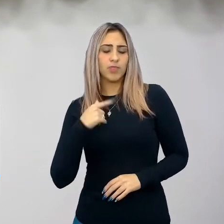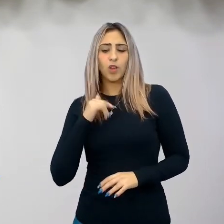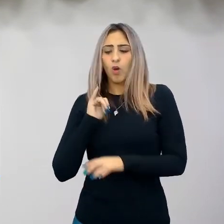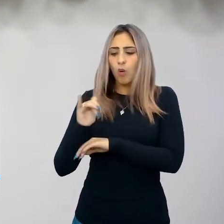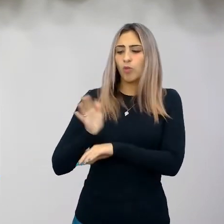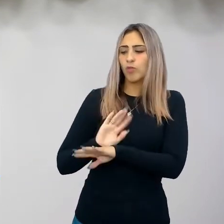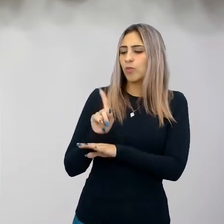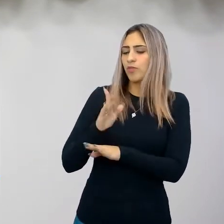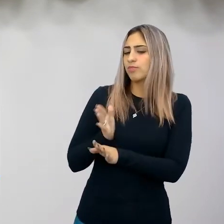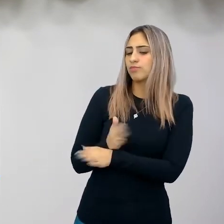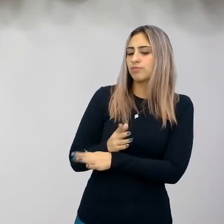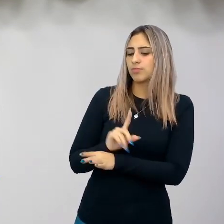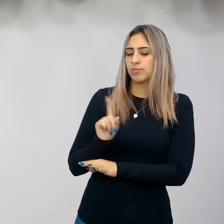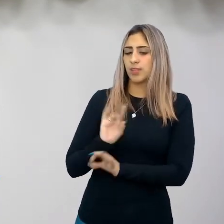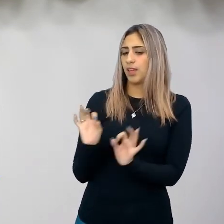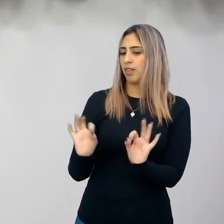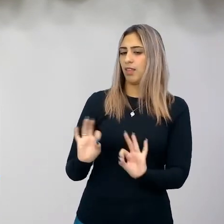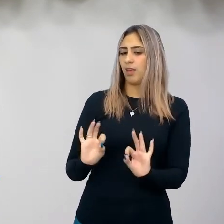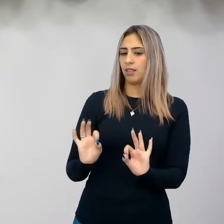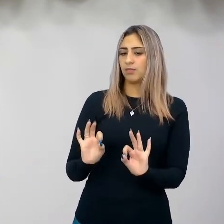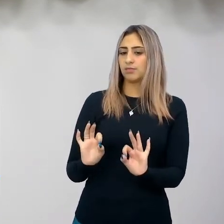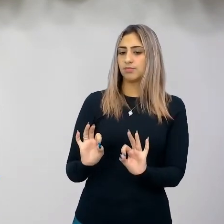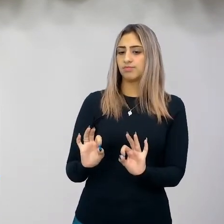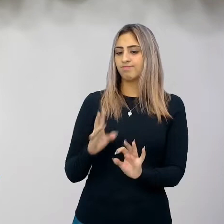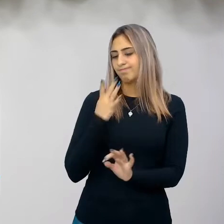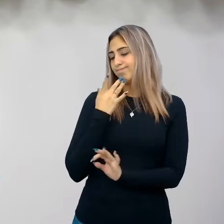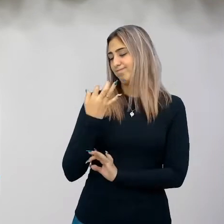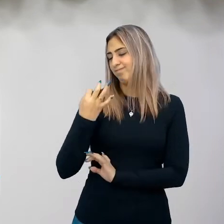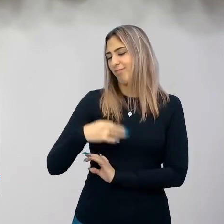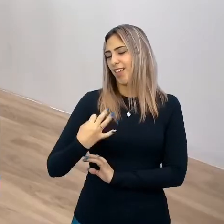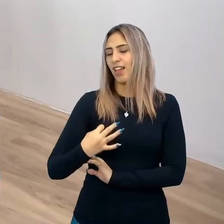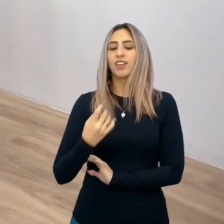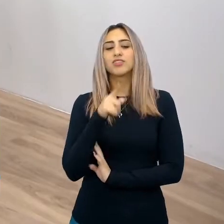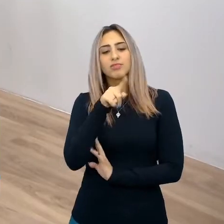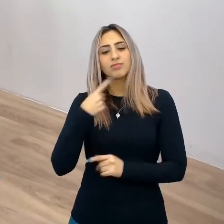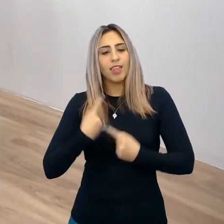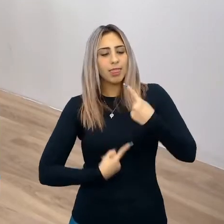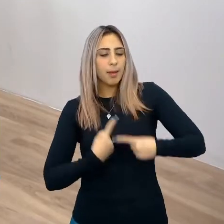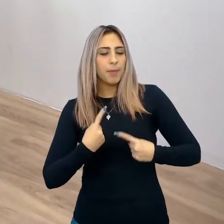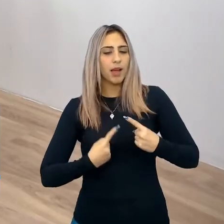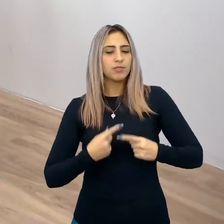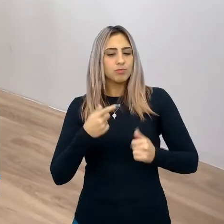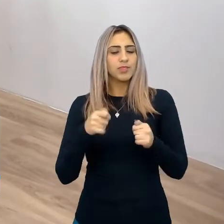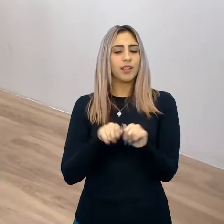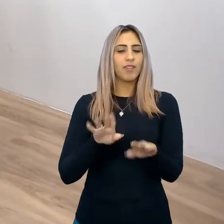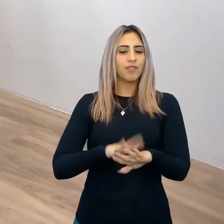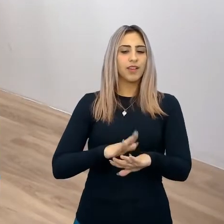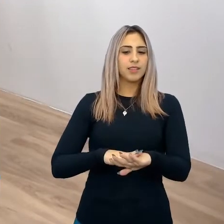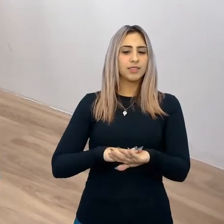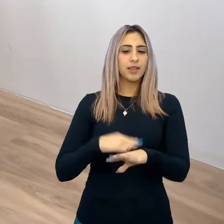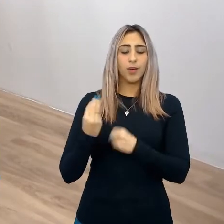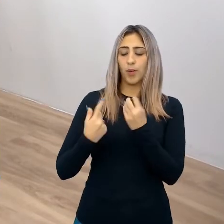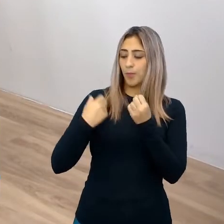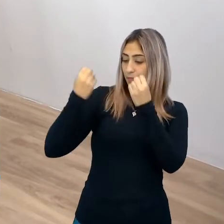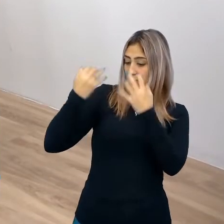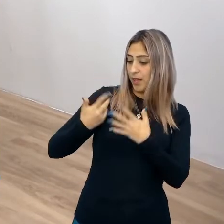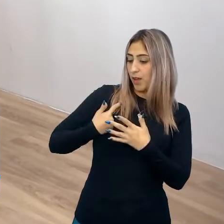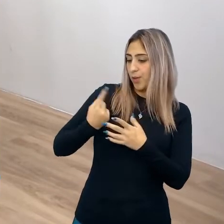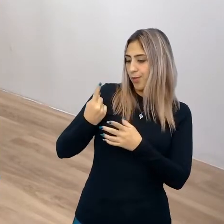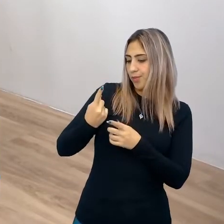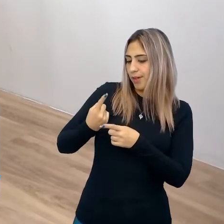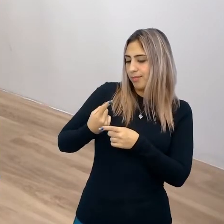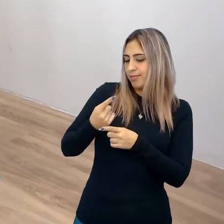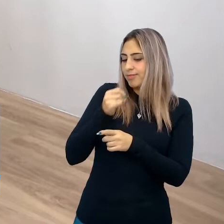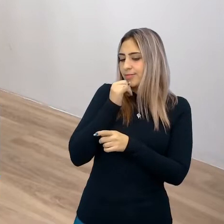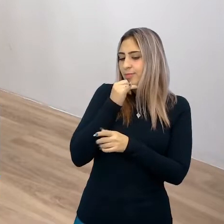não perde para o livro em nada. Né, exatamente. E é sobre esse debate que a gente tem que fazer. Porque foi o que eu falei no começo como provocação, de que a